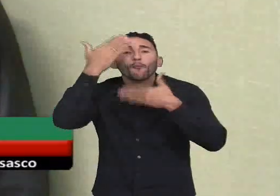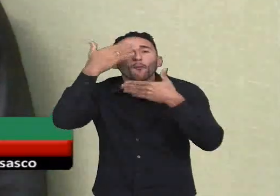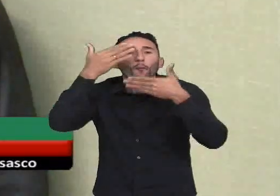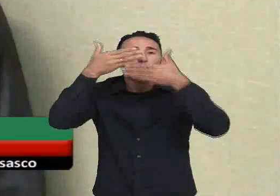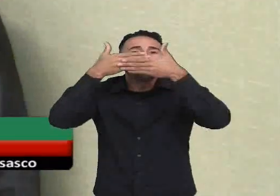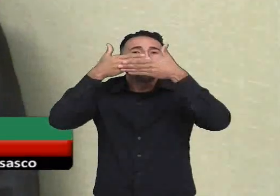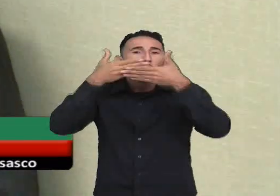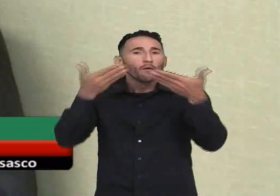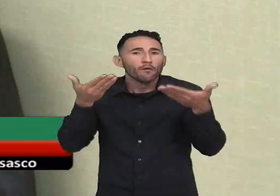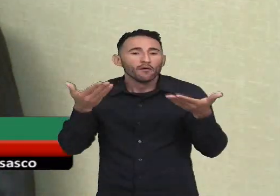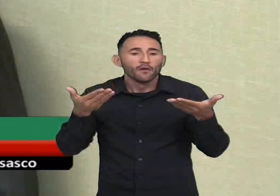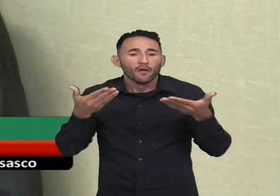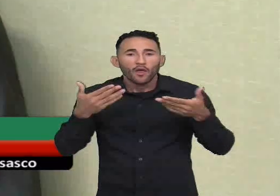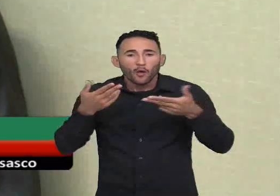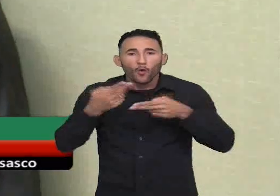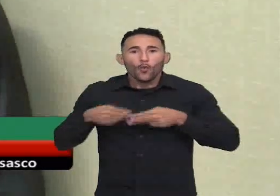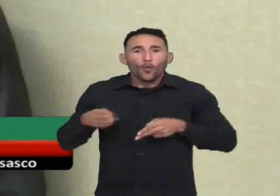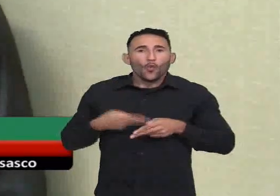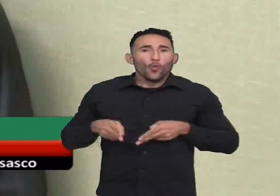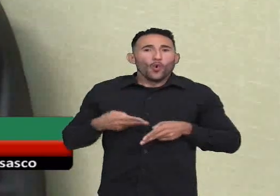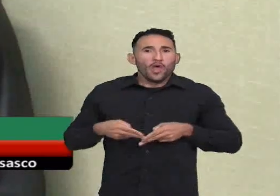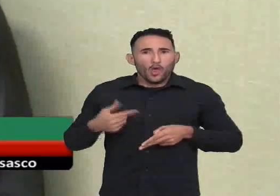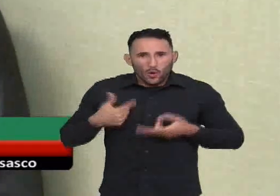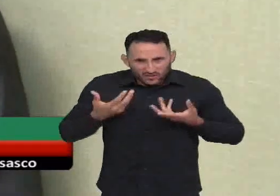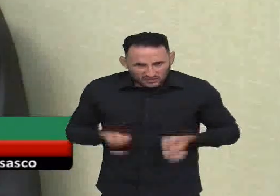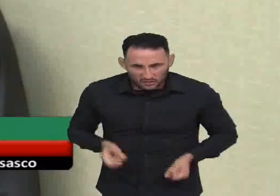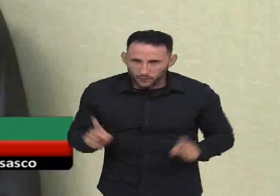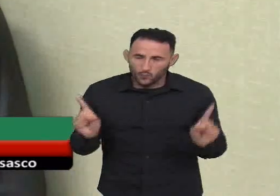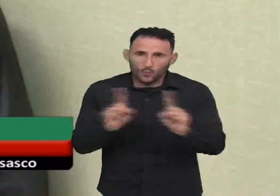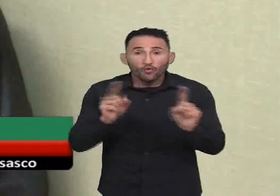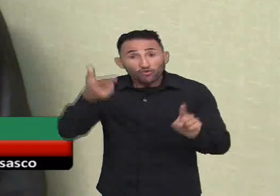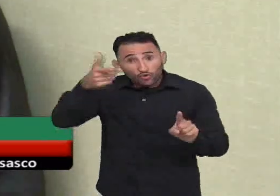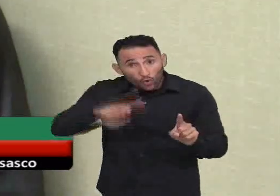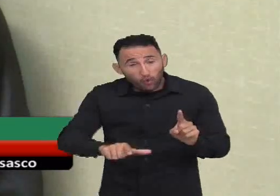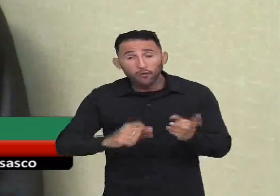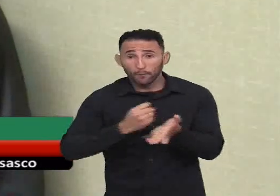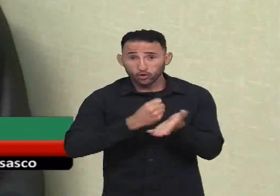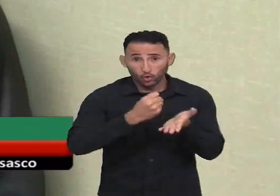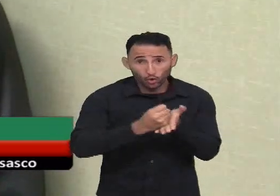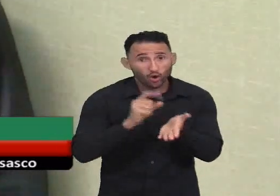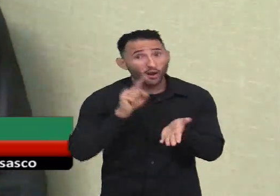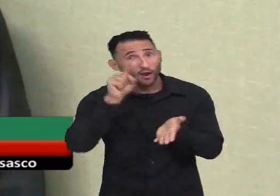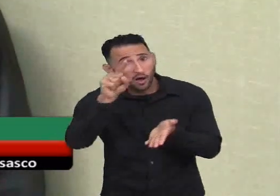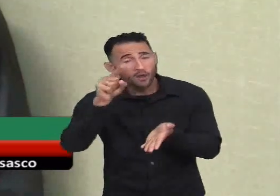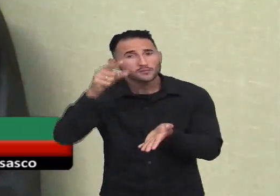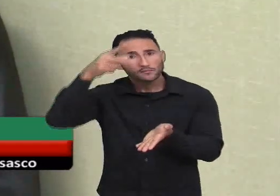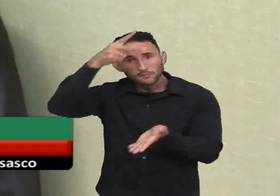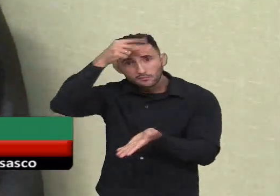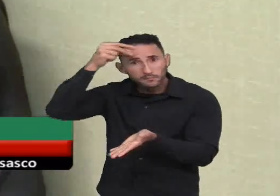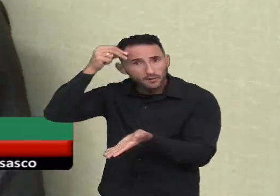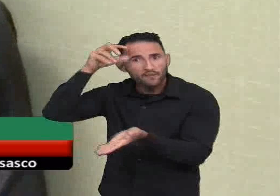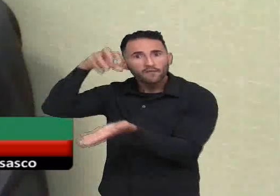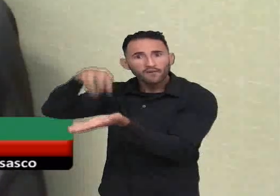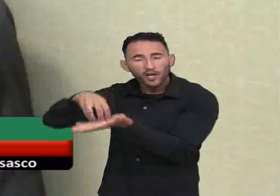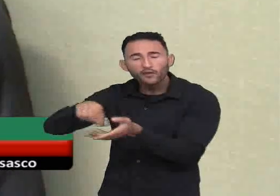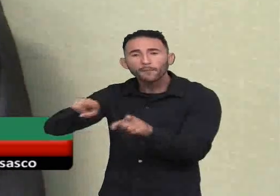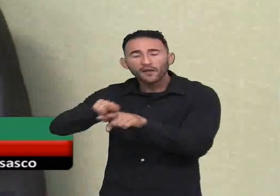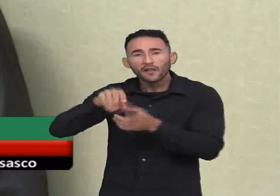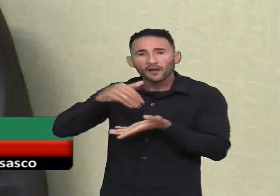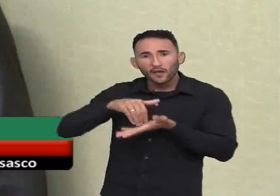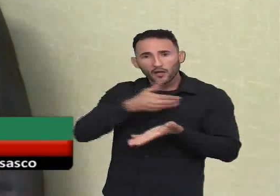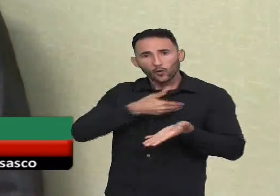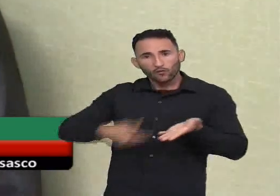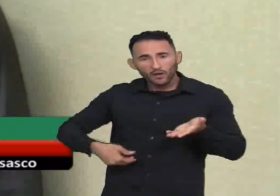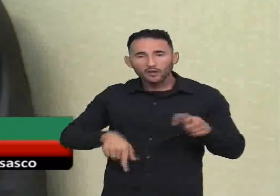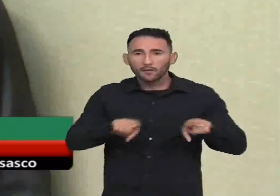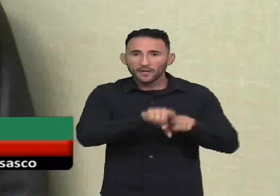eu não vou ser conivente com isso. Eu vou, novamente, eu protocolei no gabinete do prefeito, na Secretaria de Governo, na Secretaria de